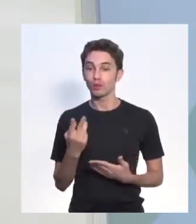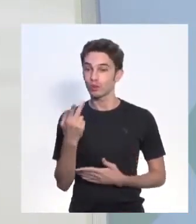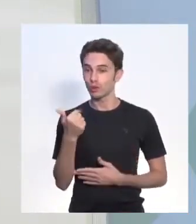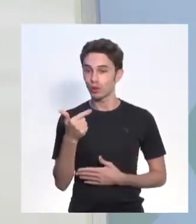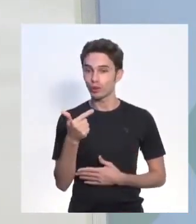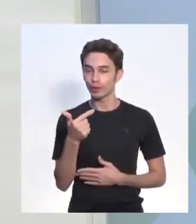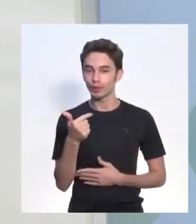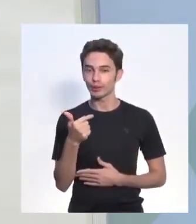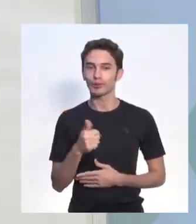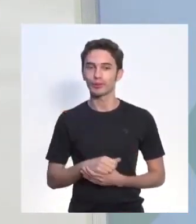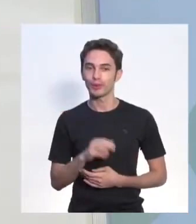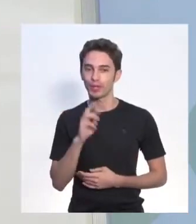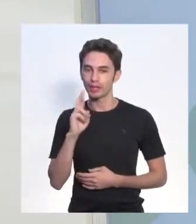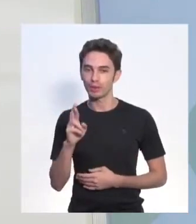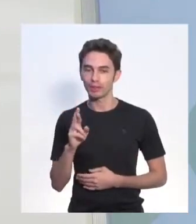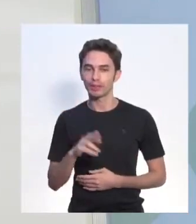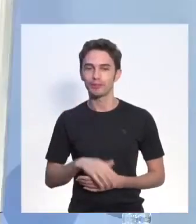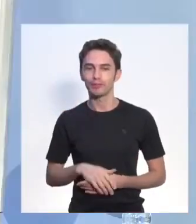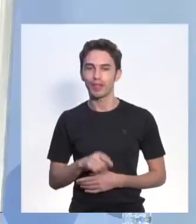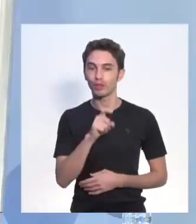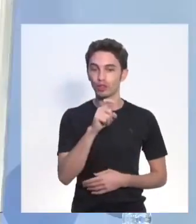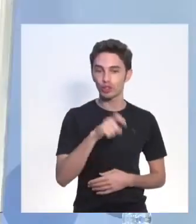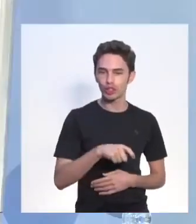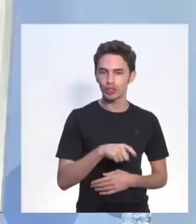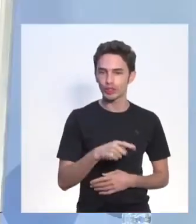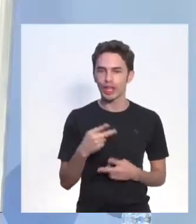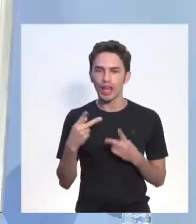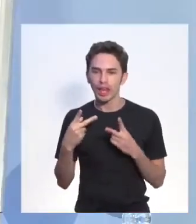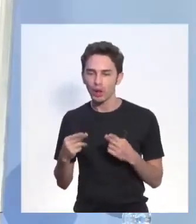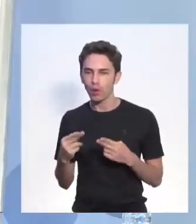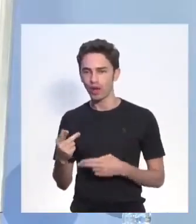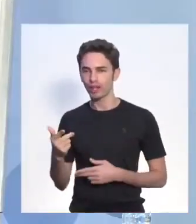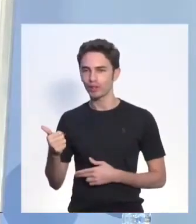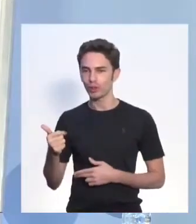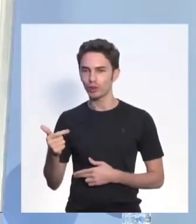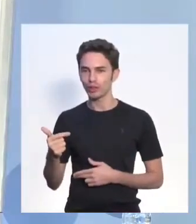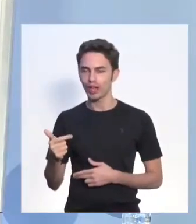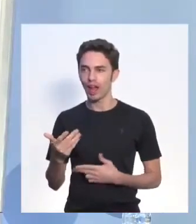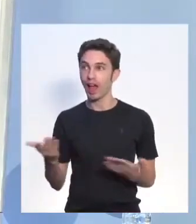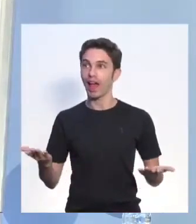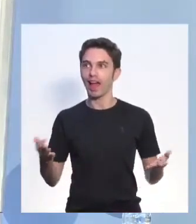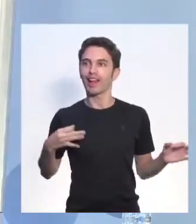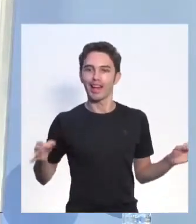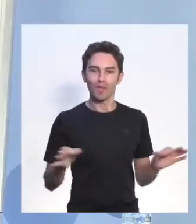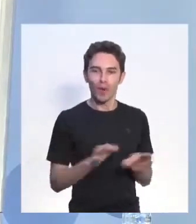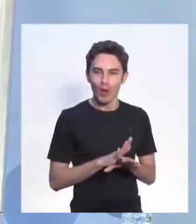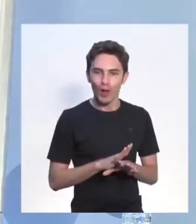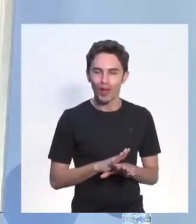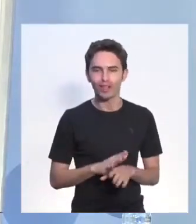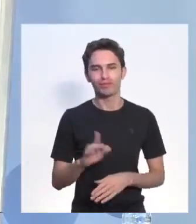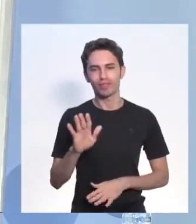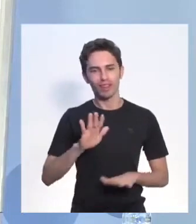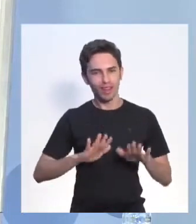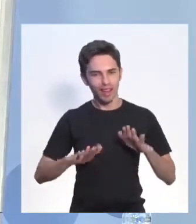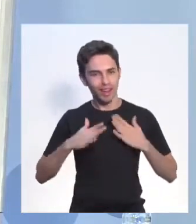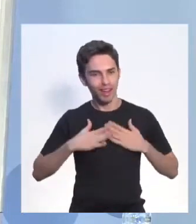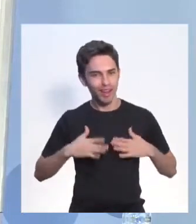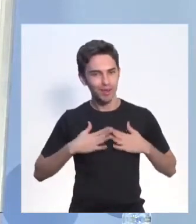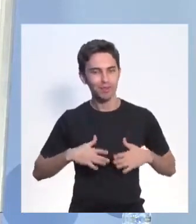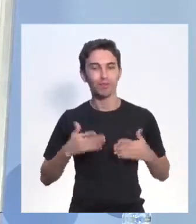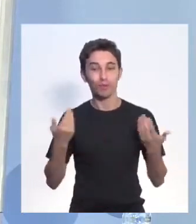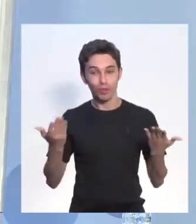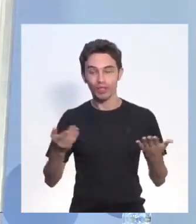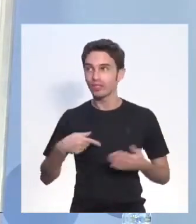deu 12. X vale 12. Aí você vai falar assim, nossa, acabei o exercício porque eu achei o x? Calma, por isso que eu anotei aqui em